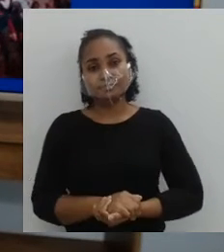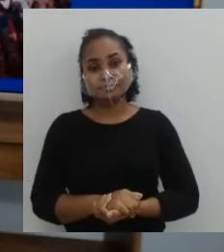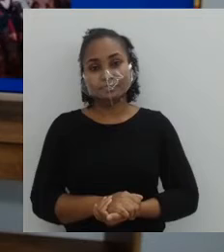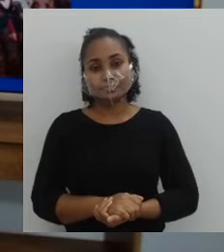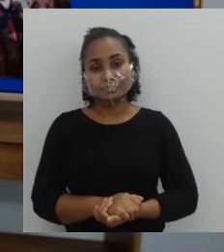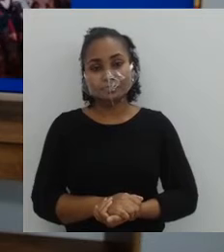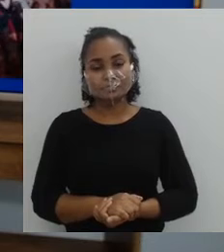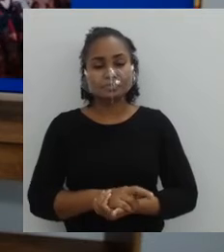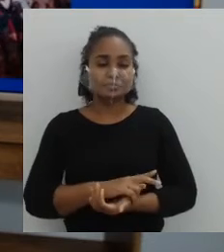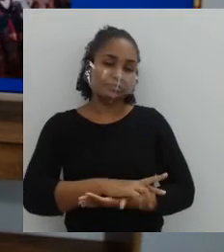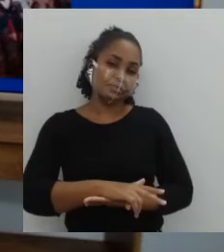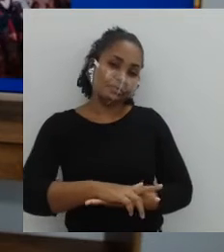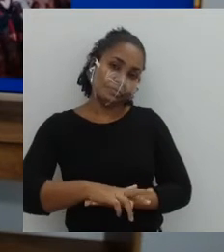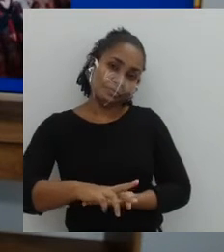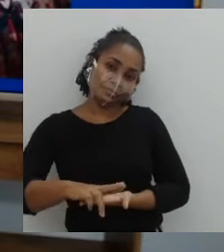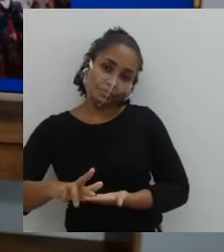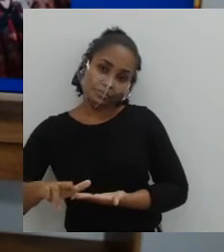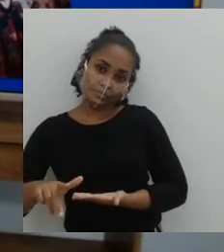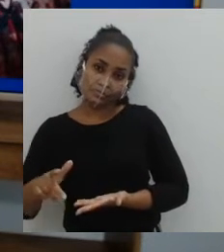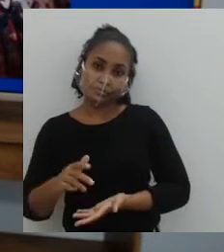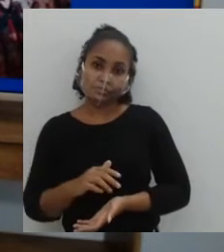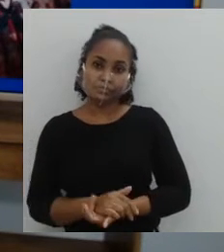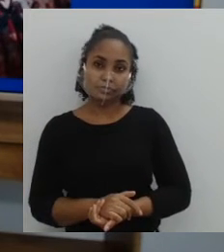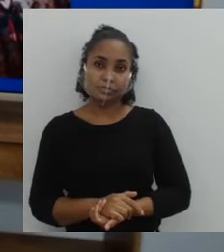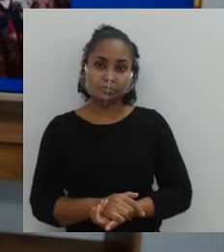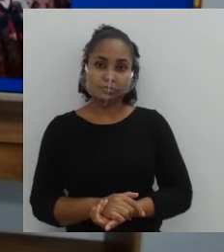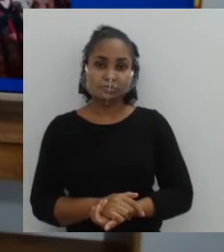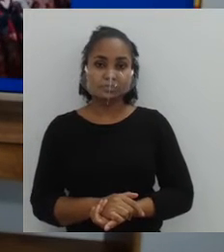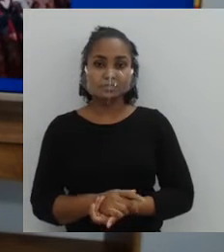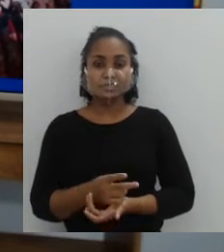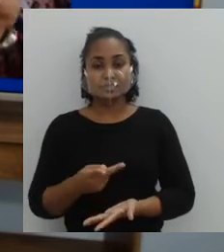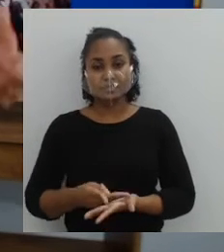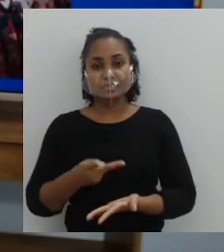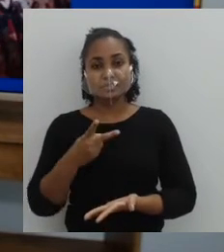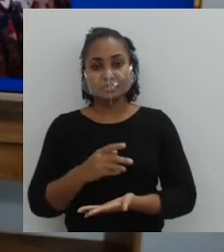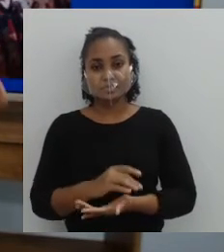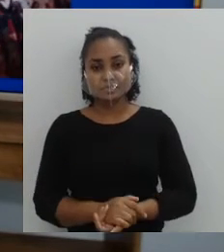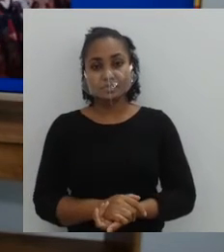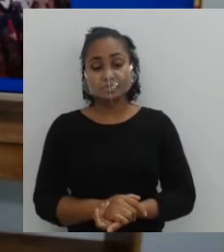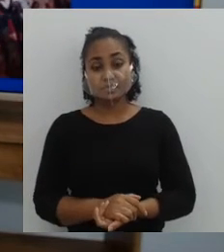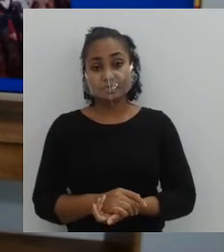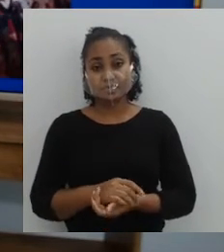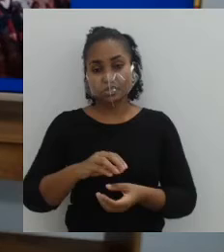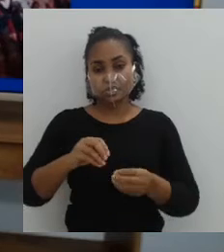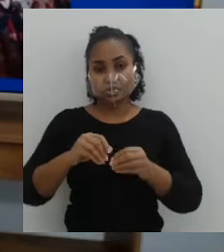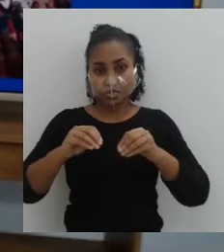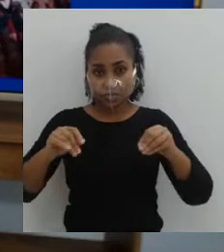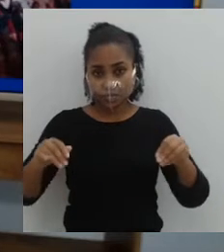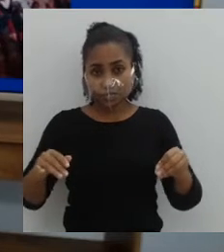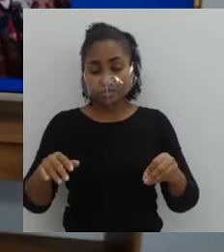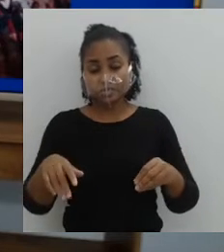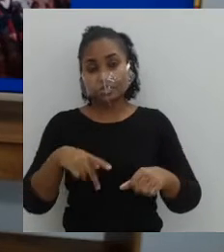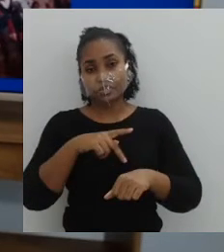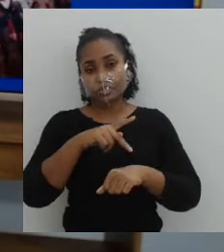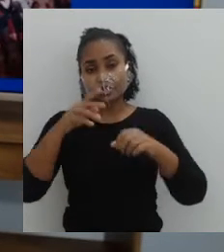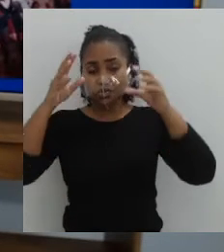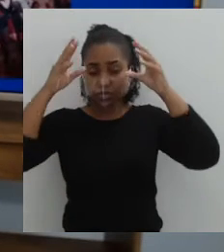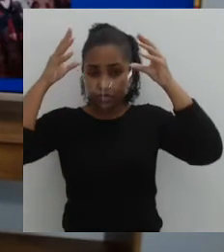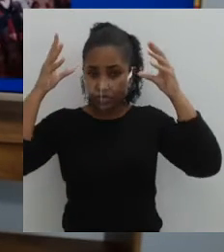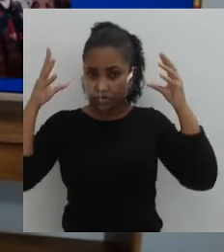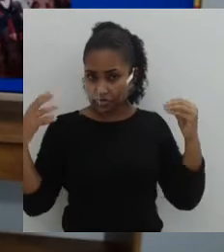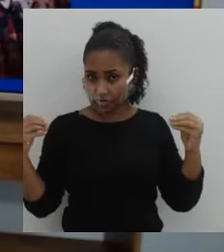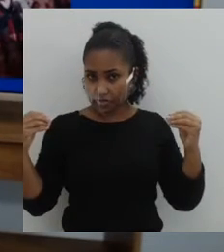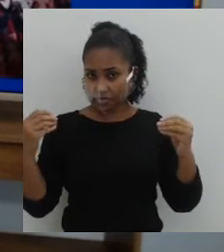a vários encargos econômicos que a Espanha coloca sobre a Holanda. Então a Holanda se